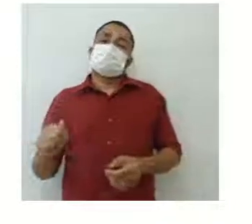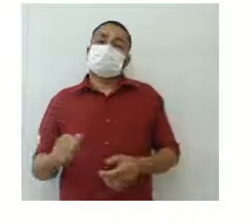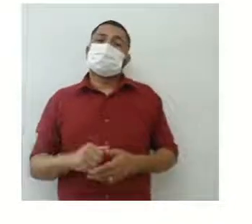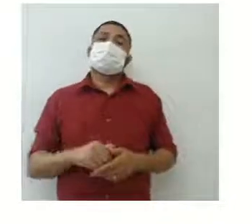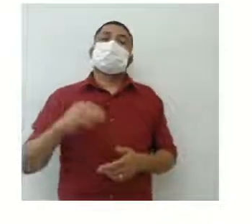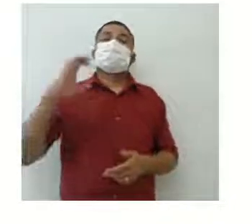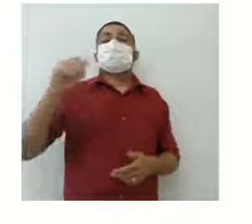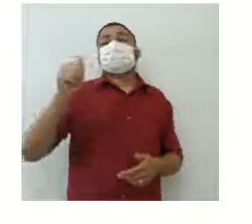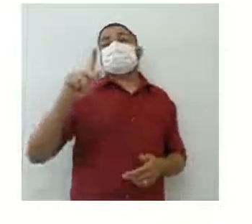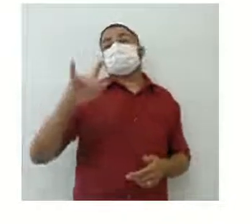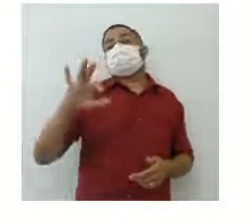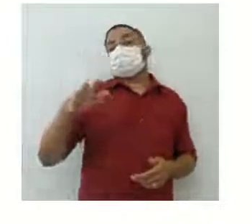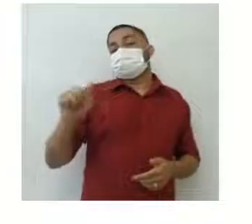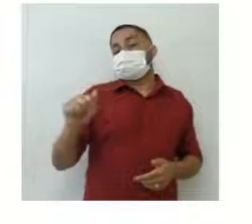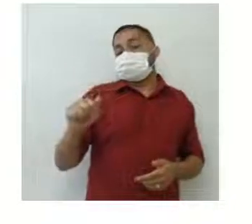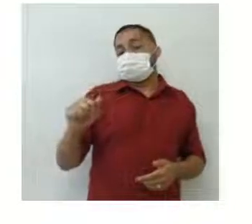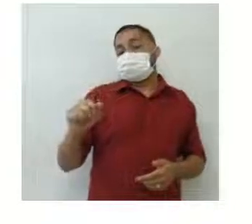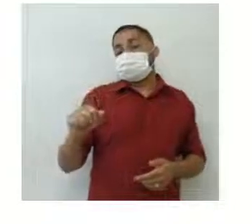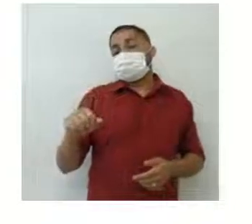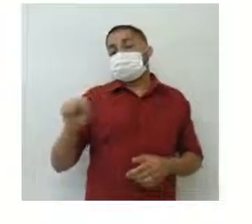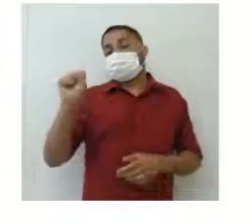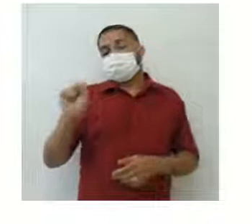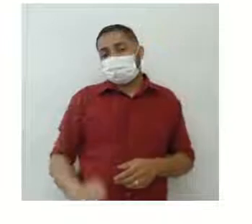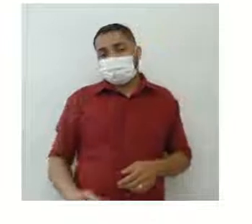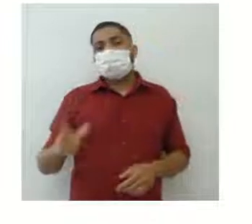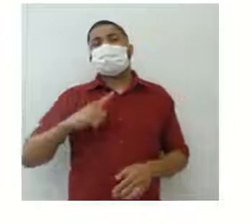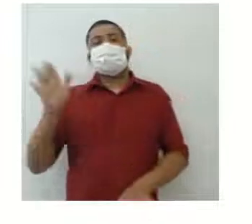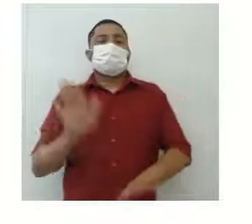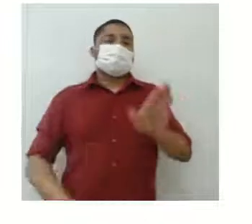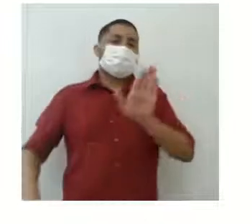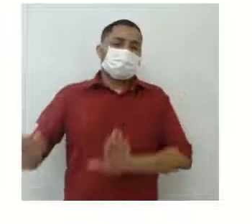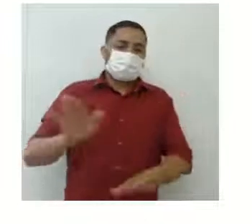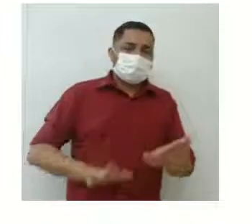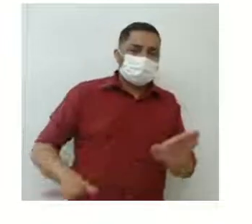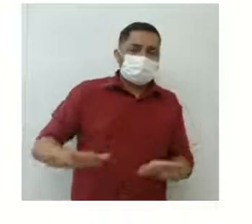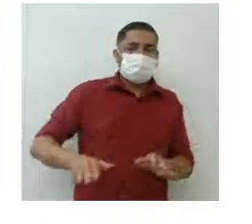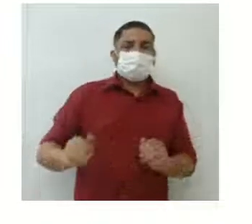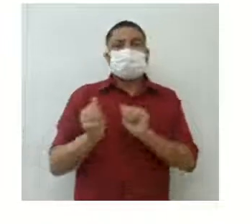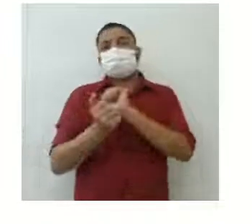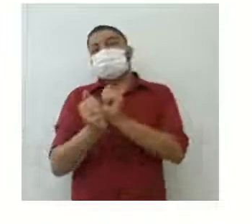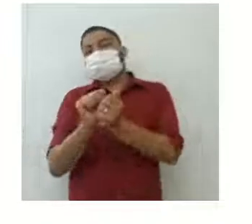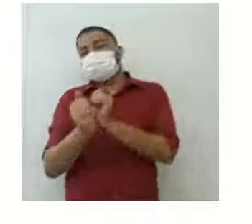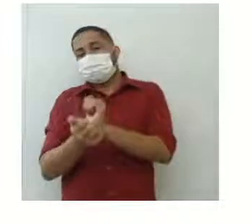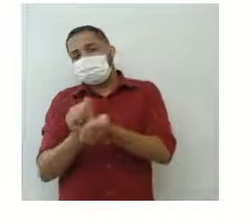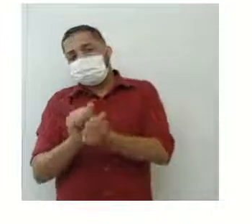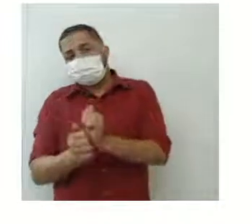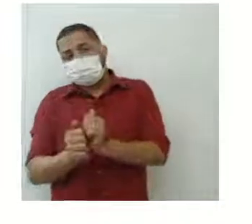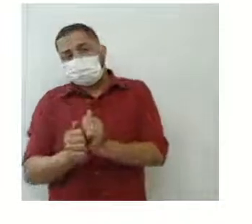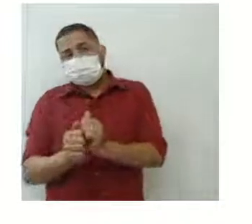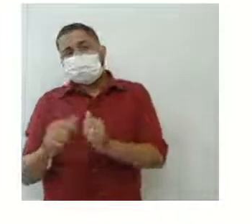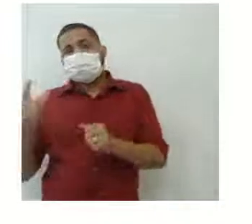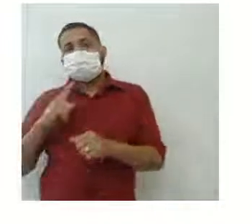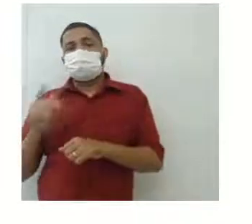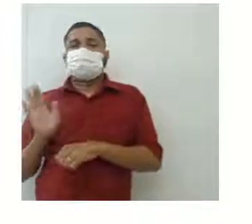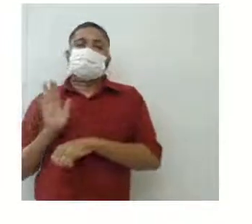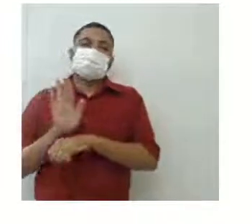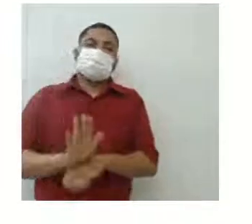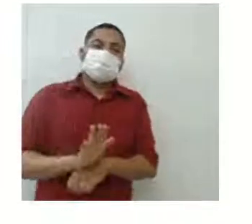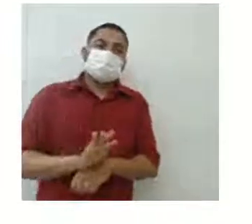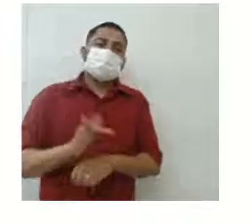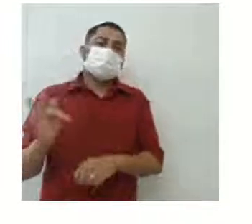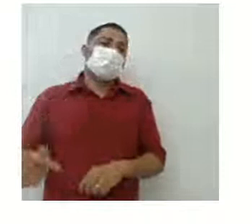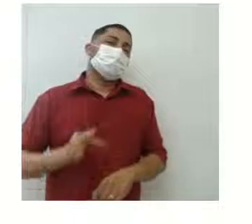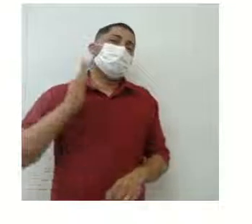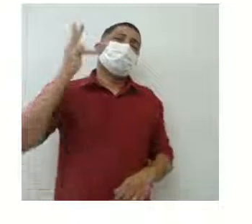Sul, haviam verdadeiros criadores de escravos que se encarregavam de quê? Tarefa de reposição da futura mão de